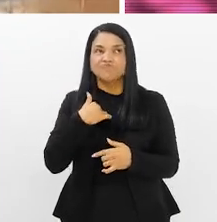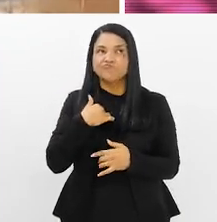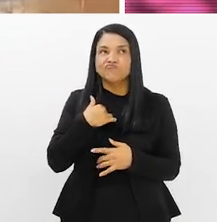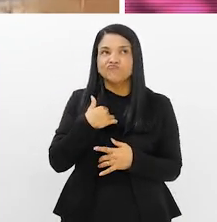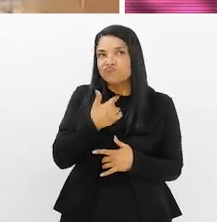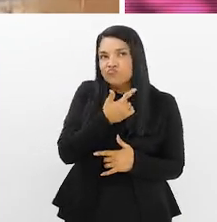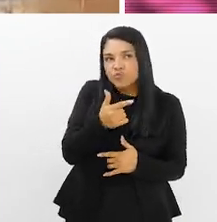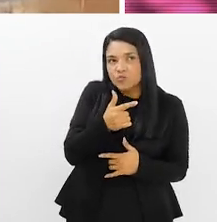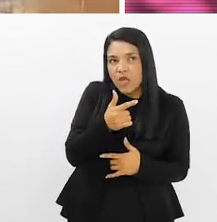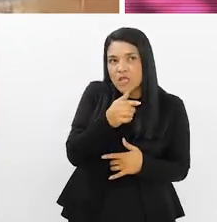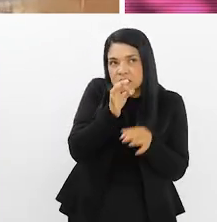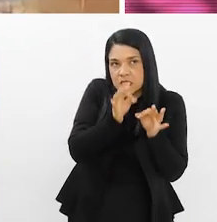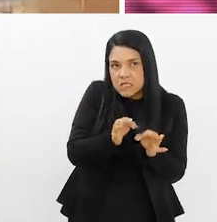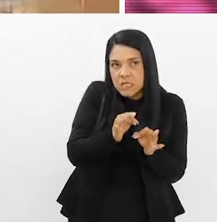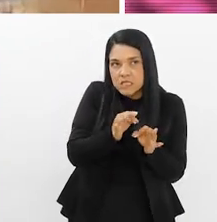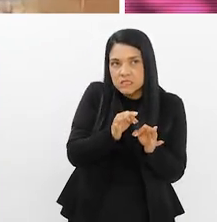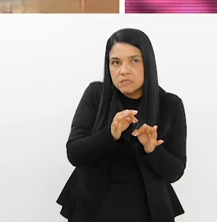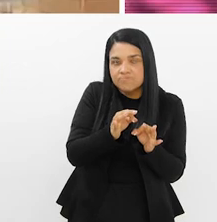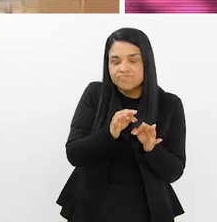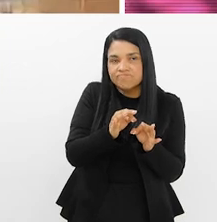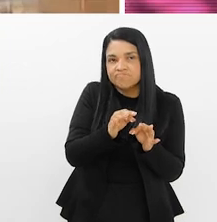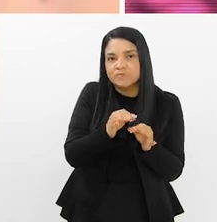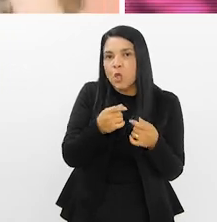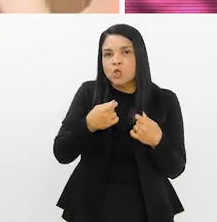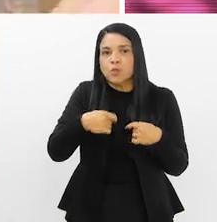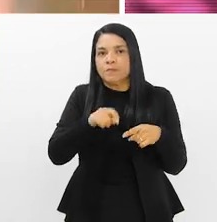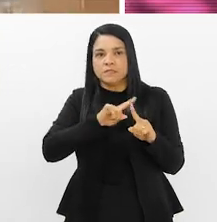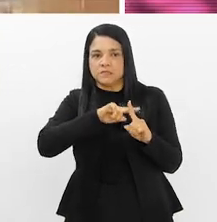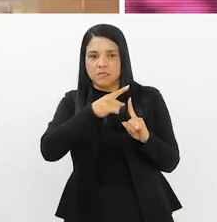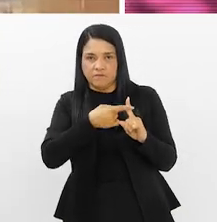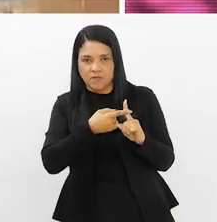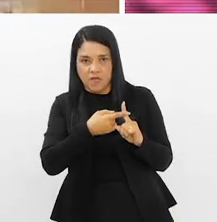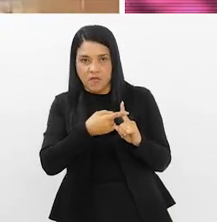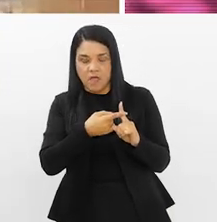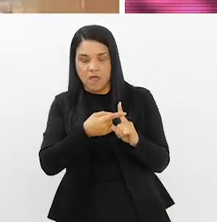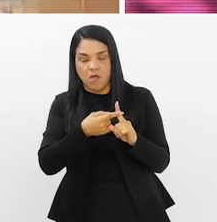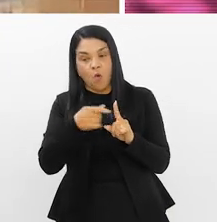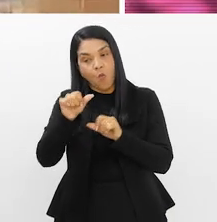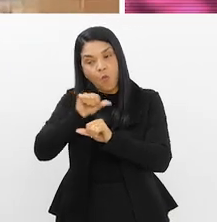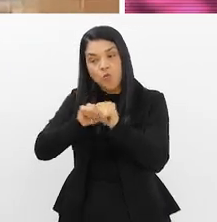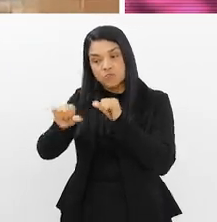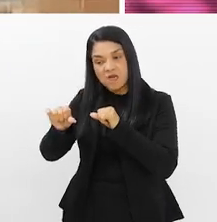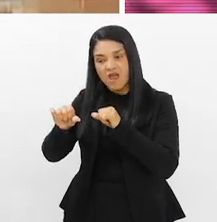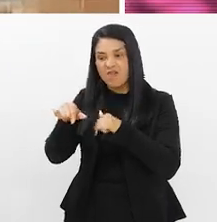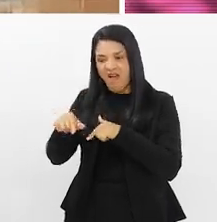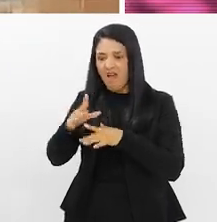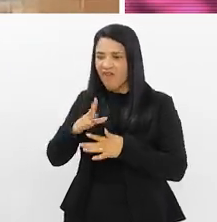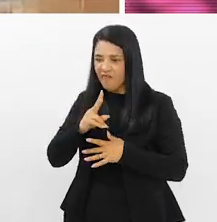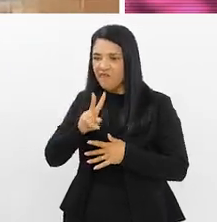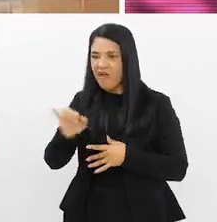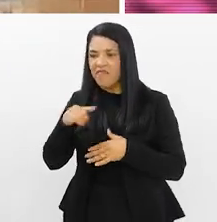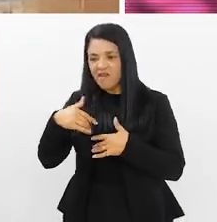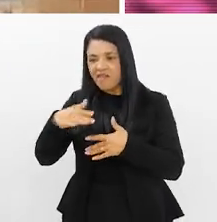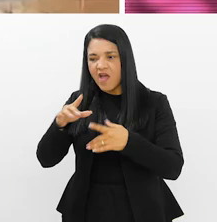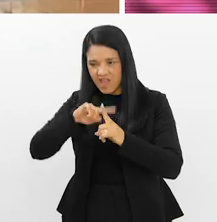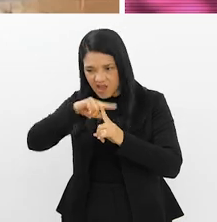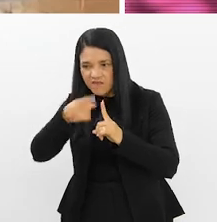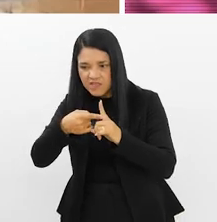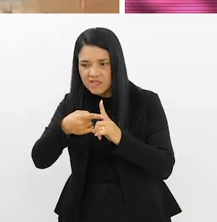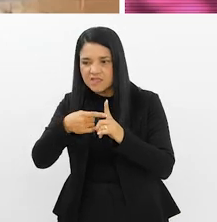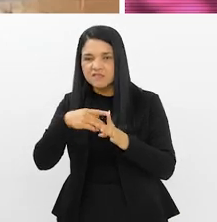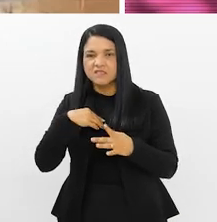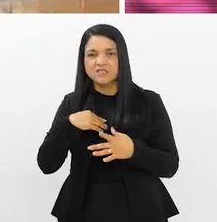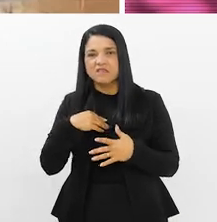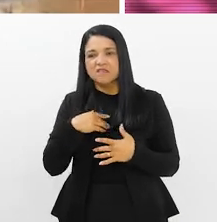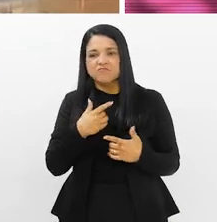tem certeza, não tem que ter. Ou o contrário, né? Ah, vai sem ter certeza mesmo. Não,